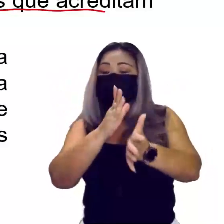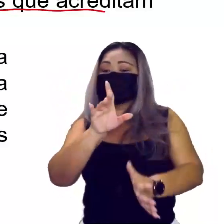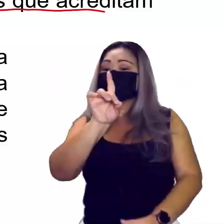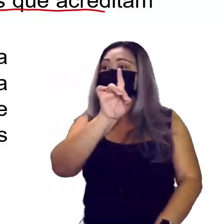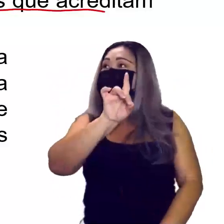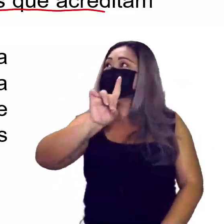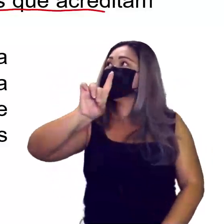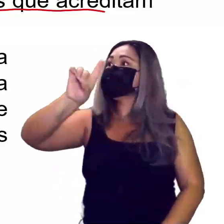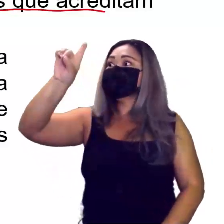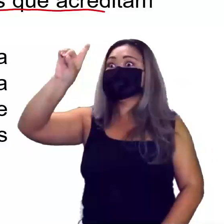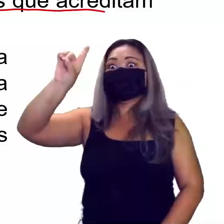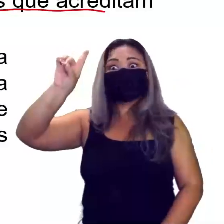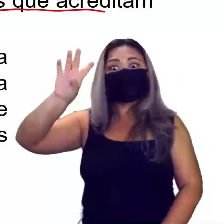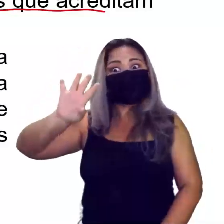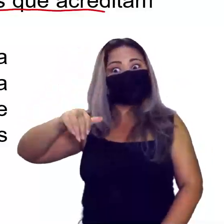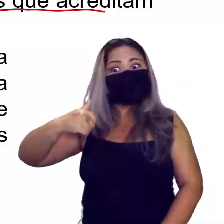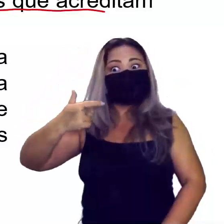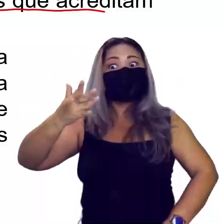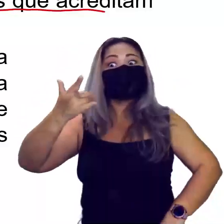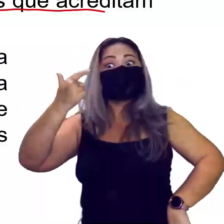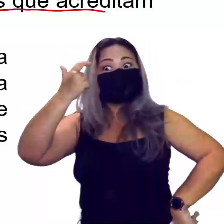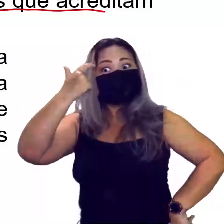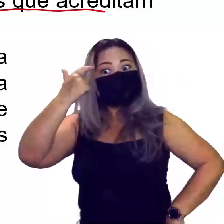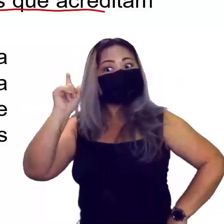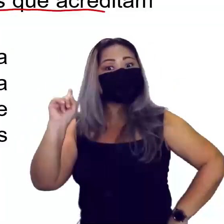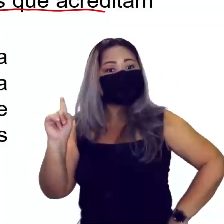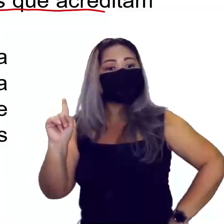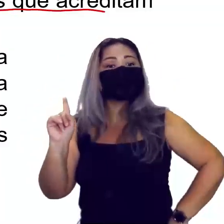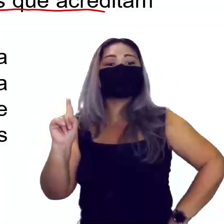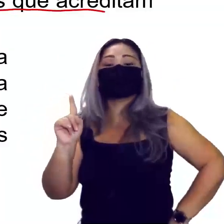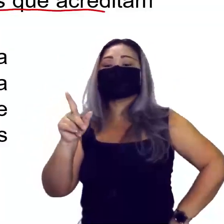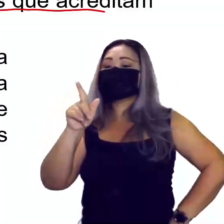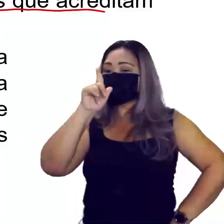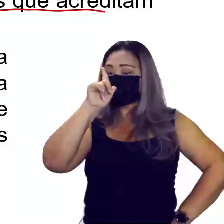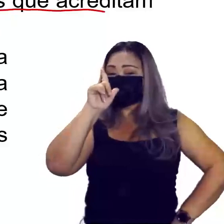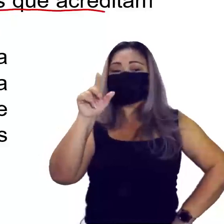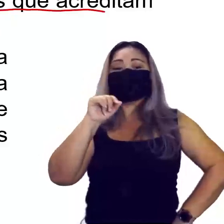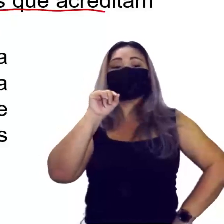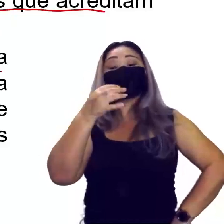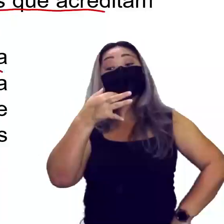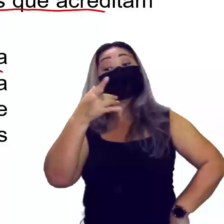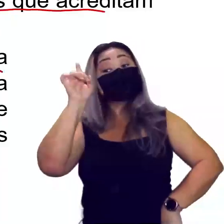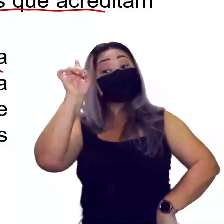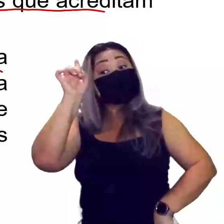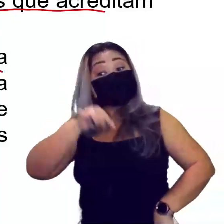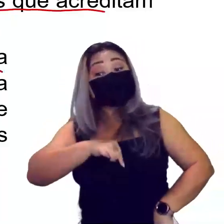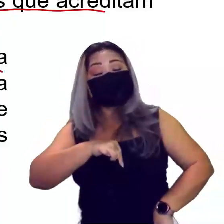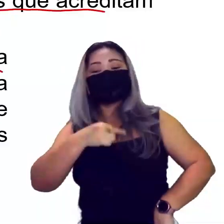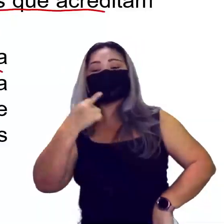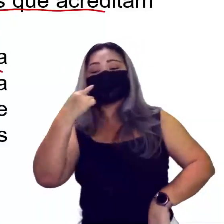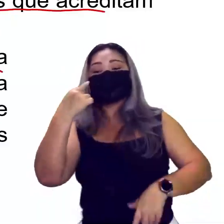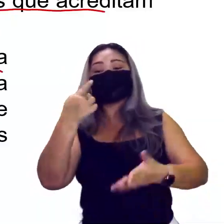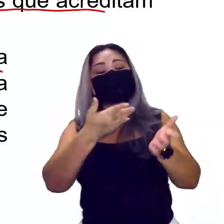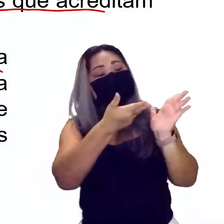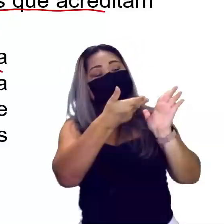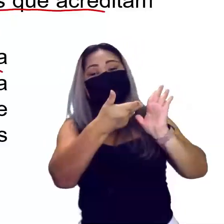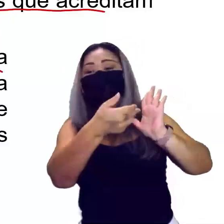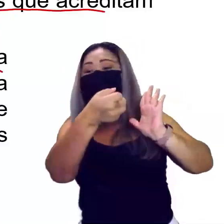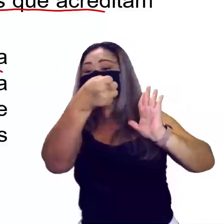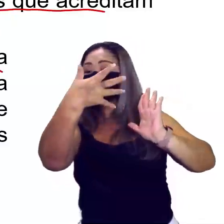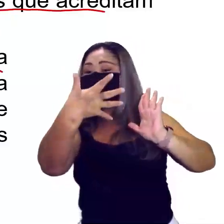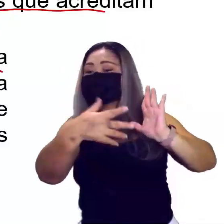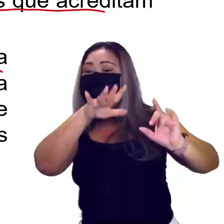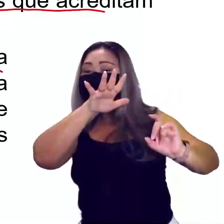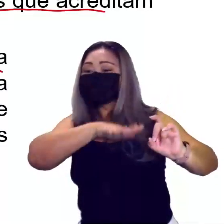Veja bem, né? Isso, nossa, que ideia! Os gregos tinham uma visão mitológica para explicar a origem do mundo e